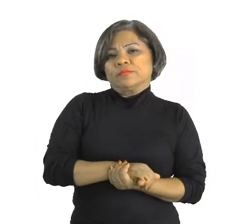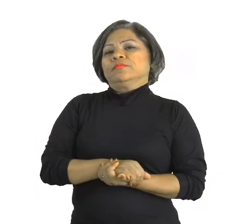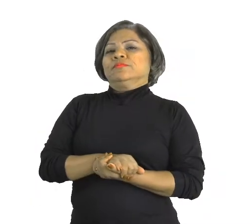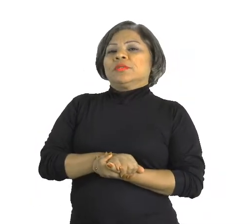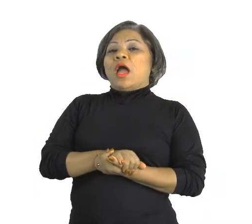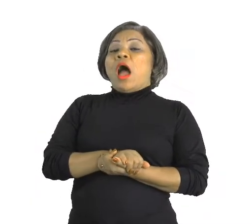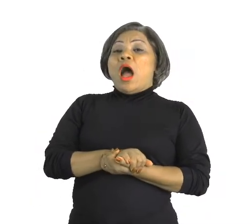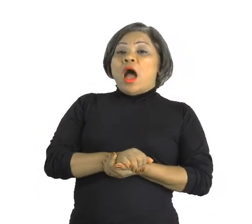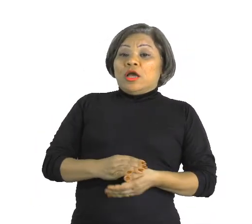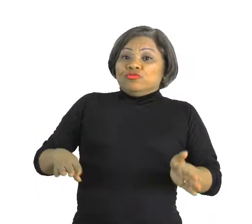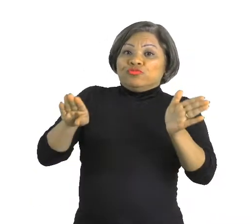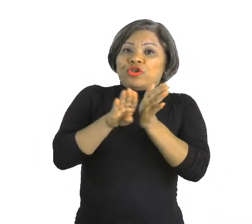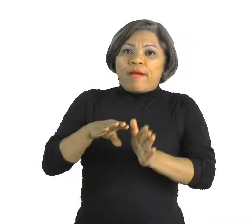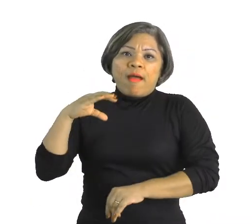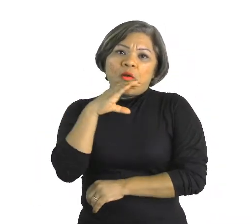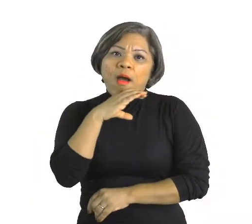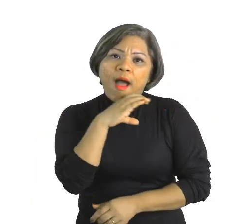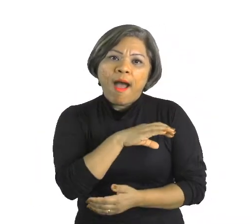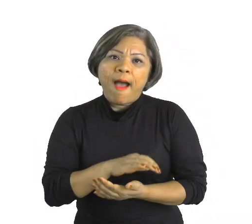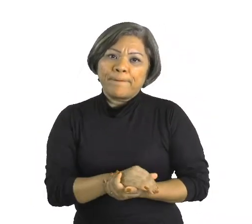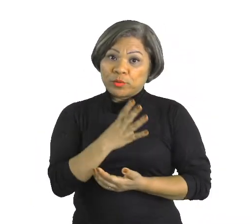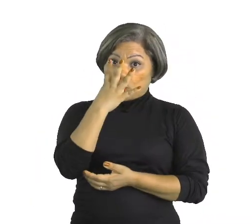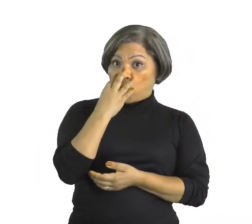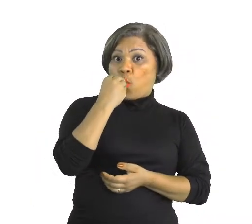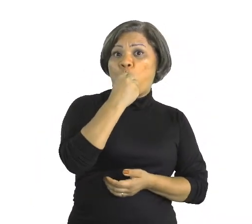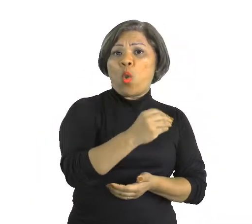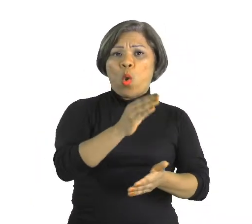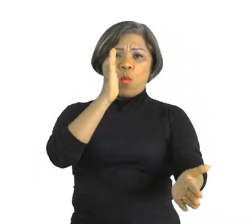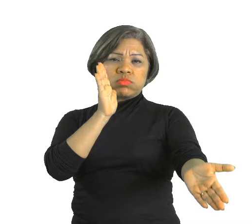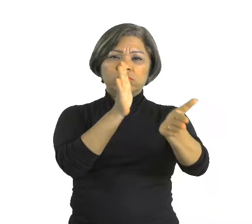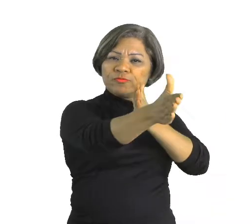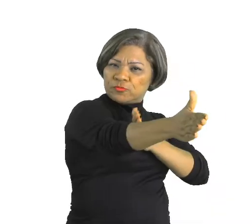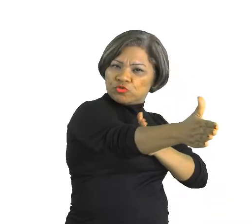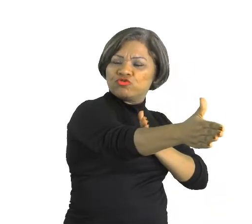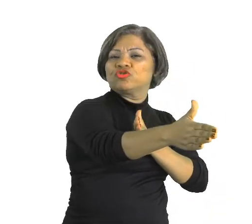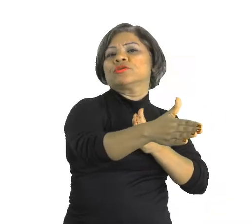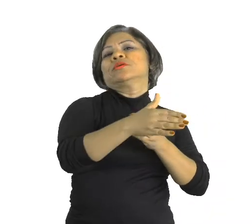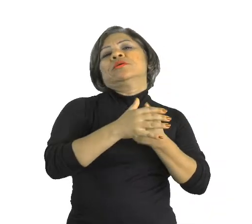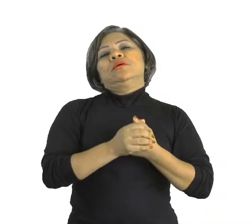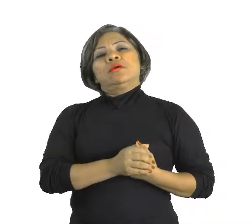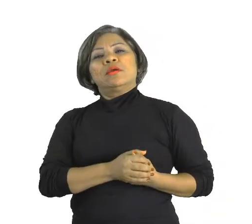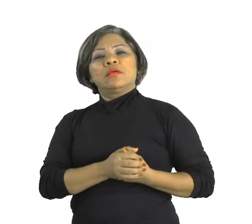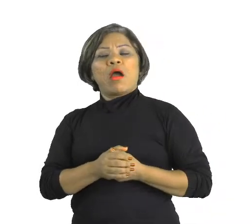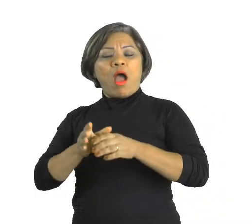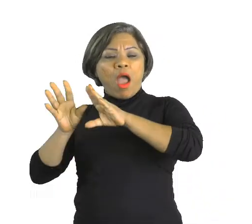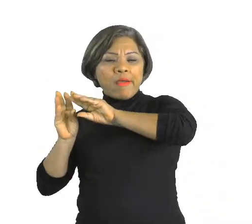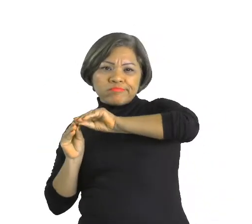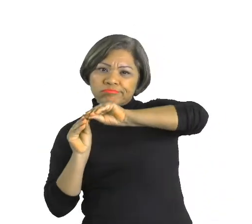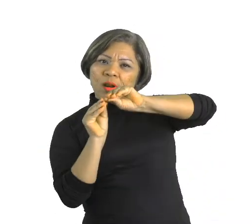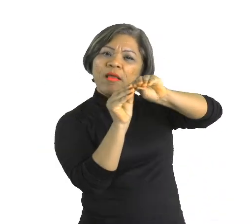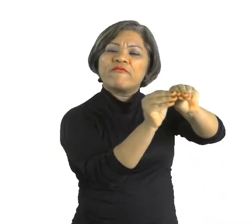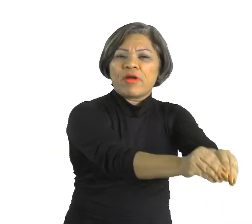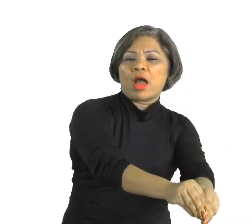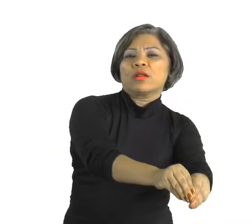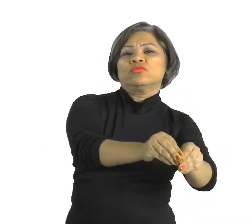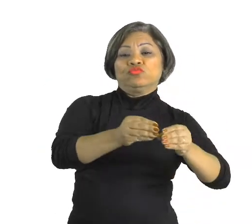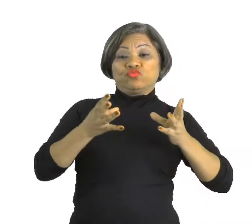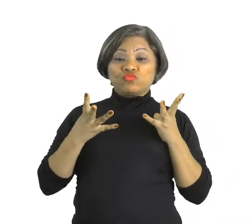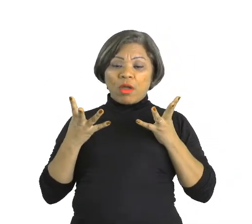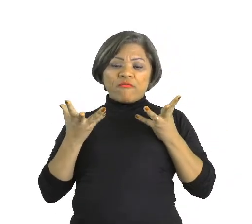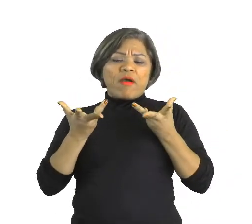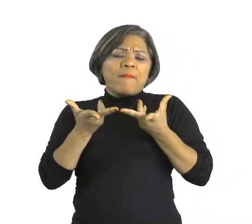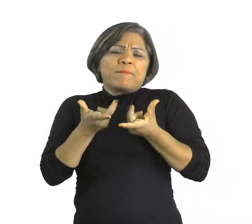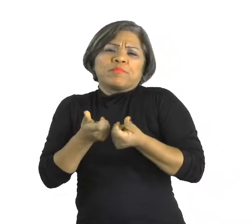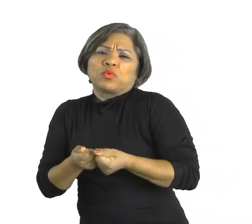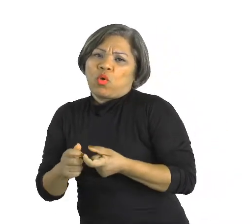para a floresta e levaram com eles a fabulosa máquina de amigos. Pipoca agradeceu